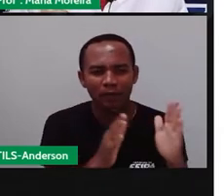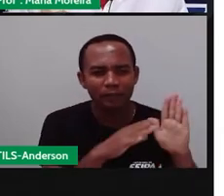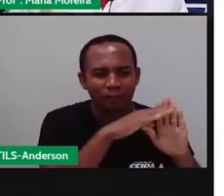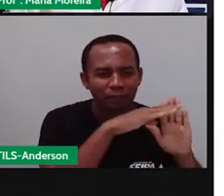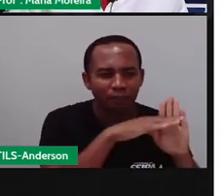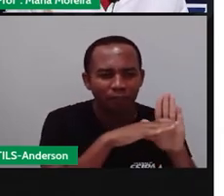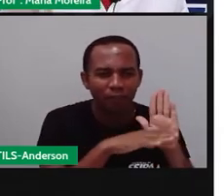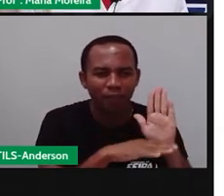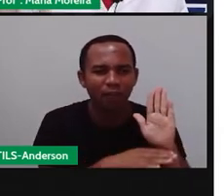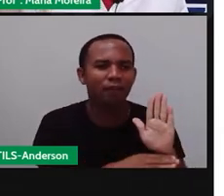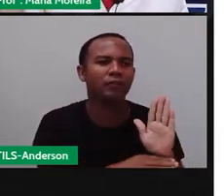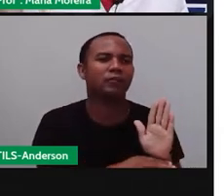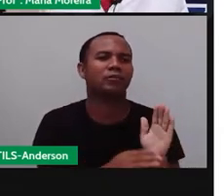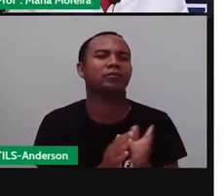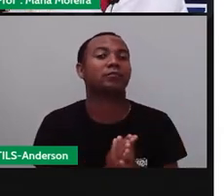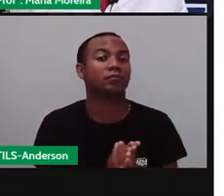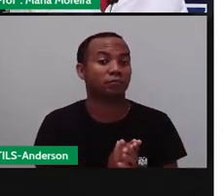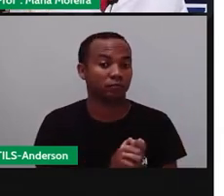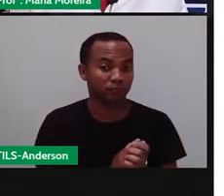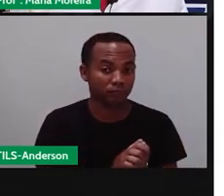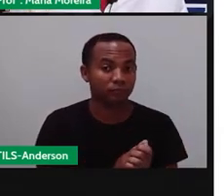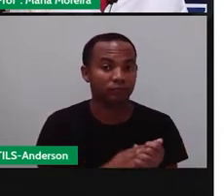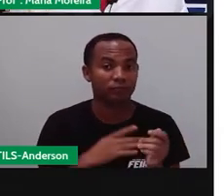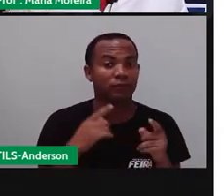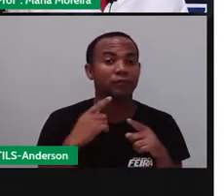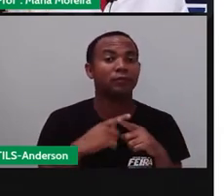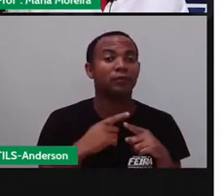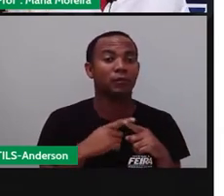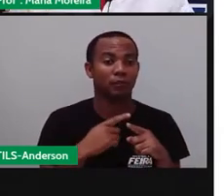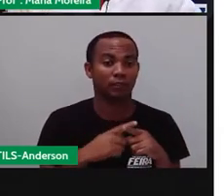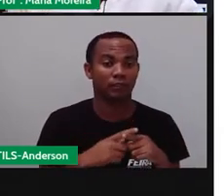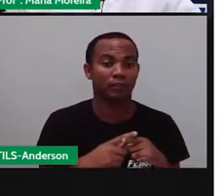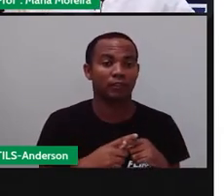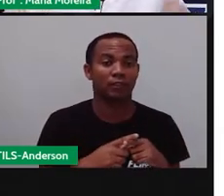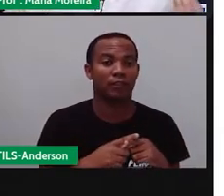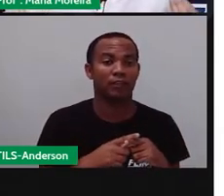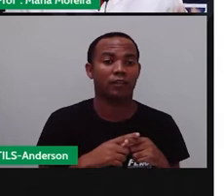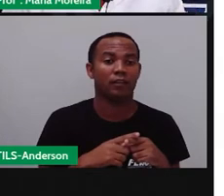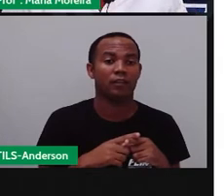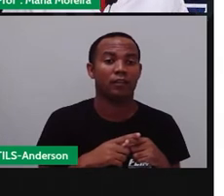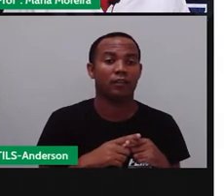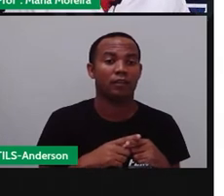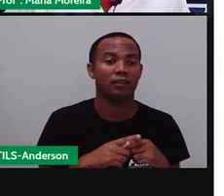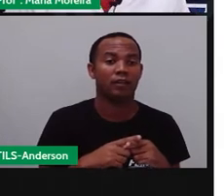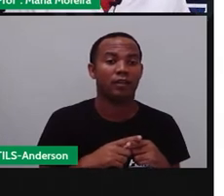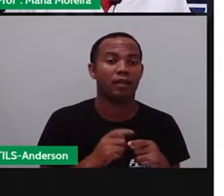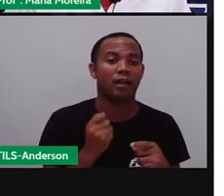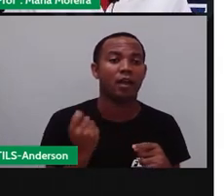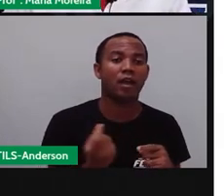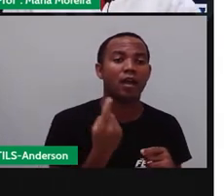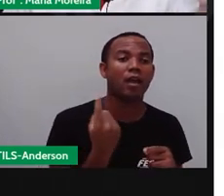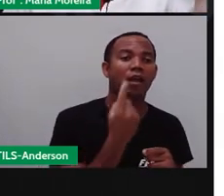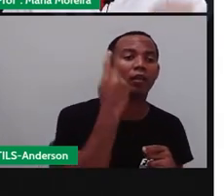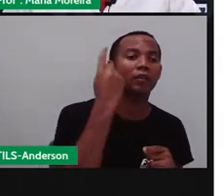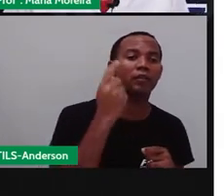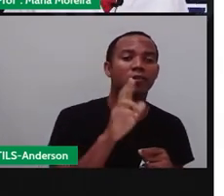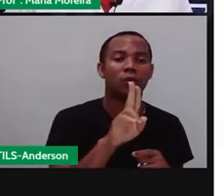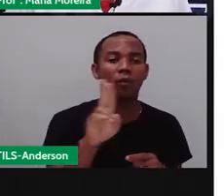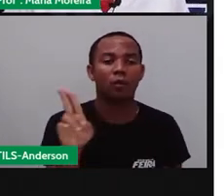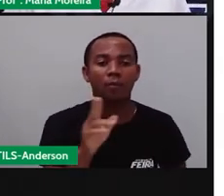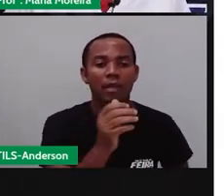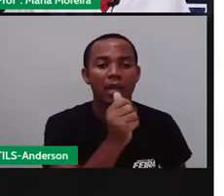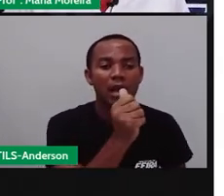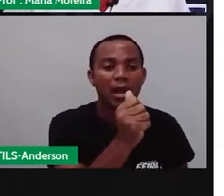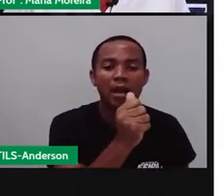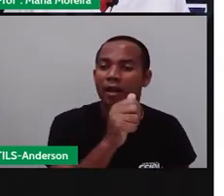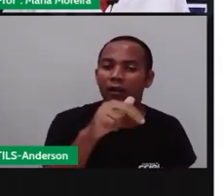né? Direitinho, era uma lista organizada. Por quê? Para você saber, ah, tá, eu vou chamar Anderson. Vou procurar o nome de Anderson